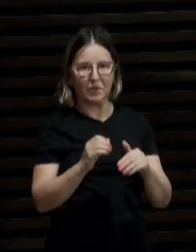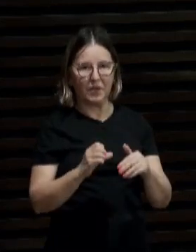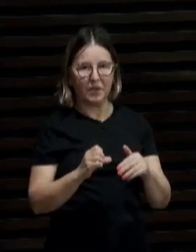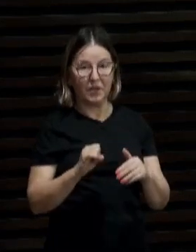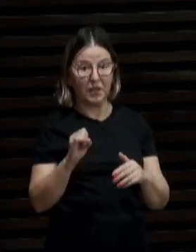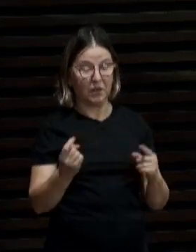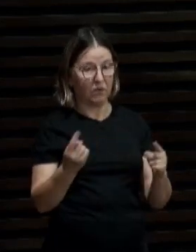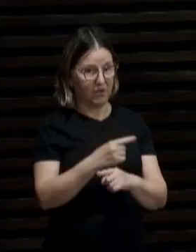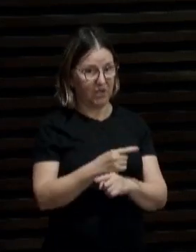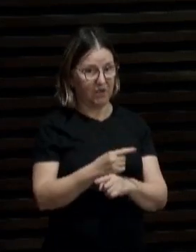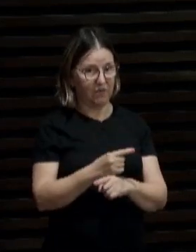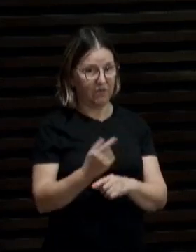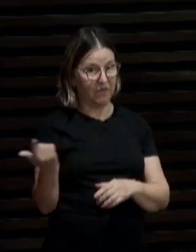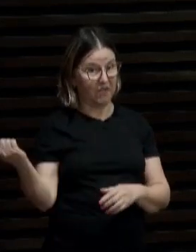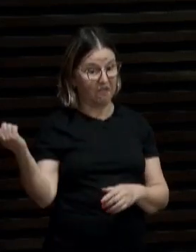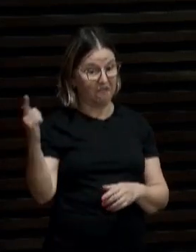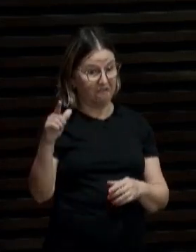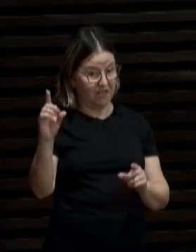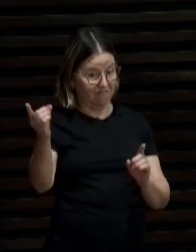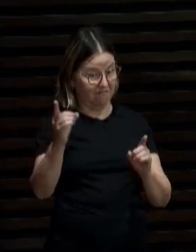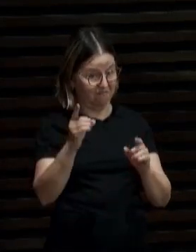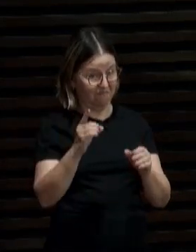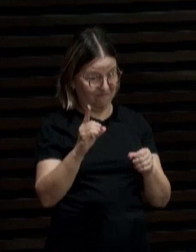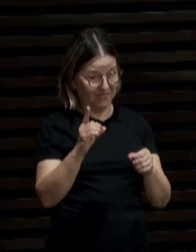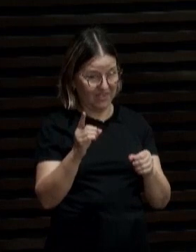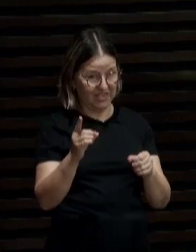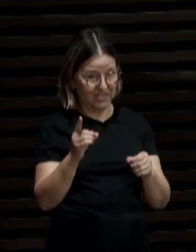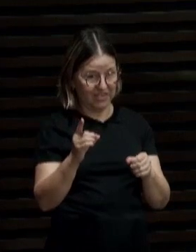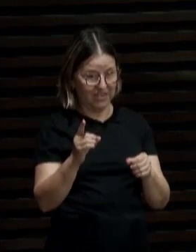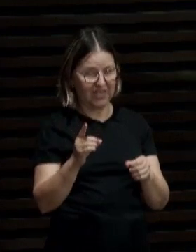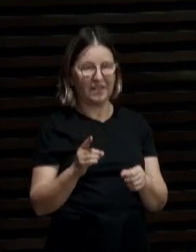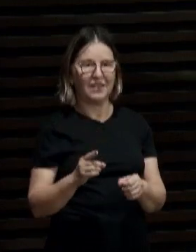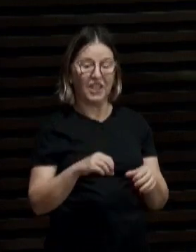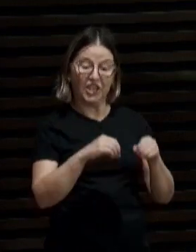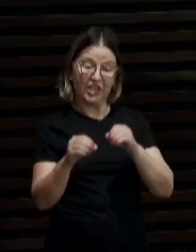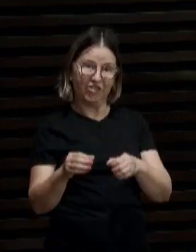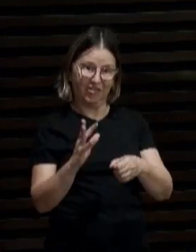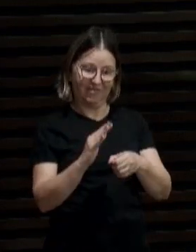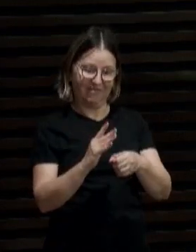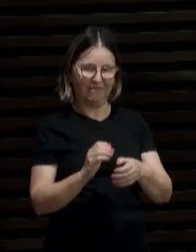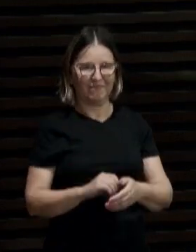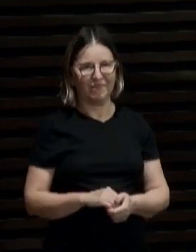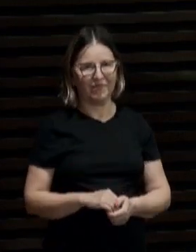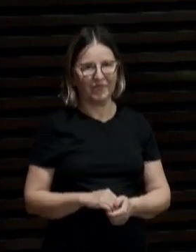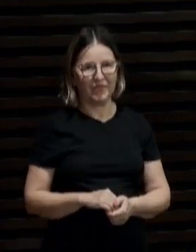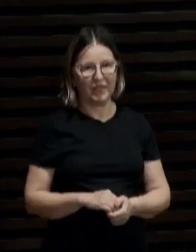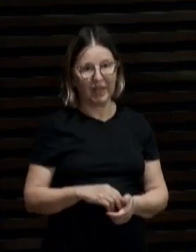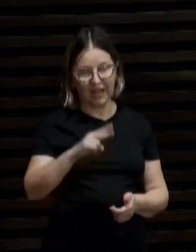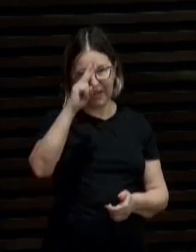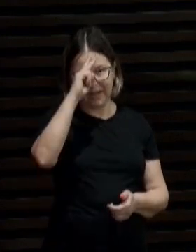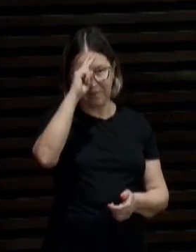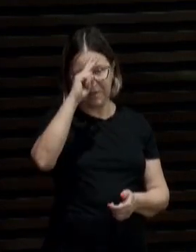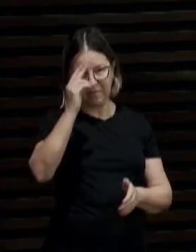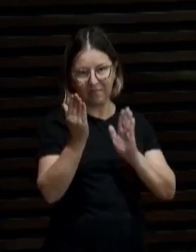seu lugar o teu candeeiro, caso não te arrependas. Lembrar, meus irmãos, é colocar diante de Deus, é se colocar diante